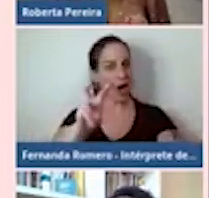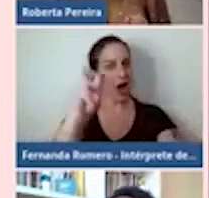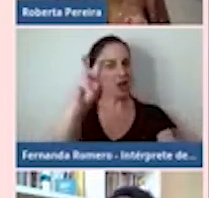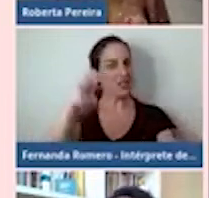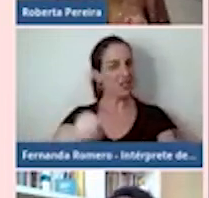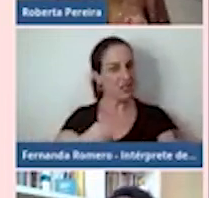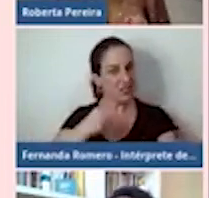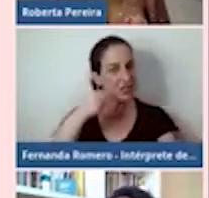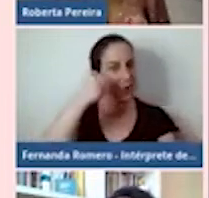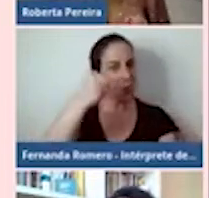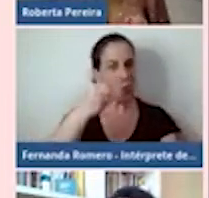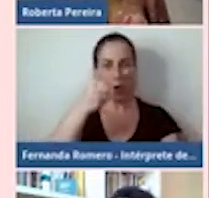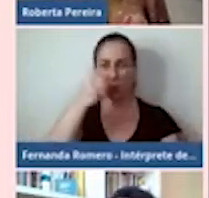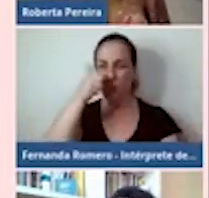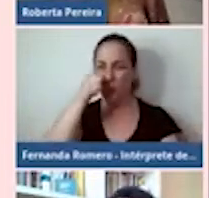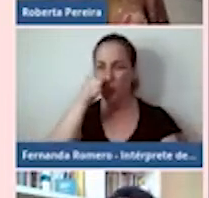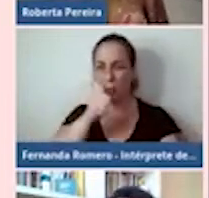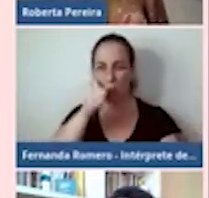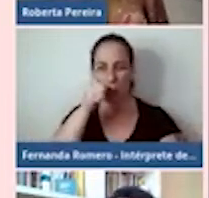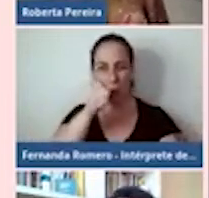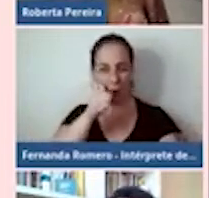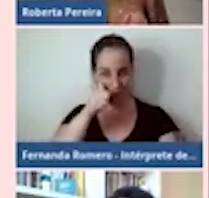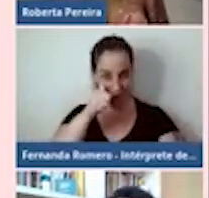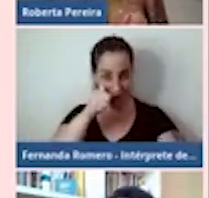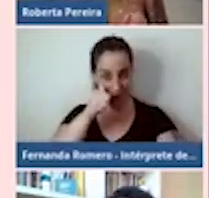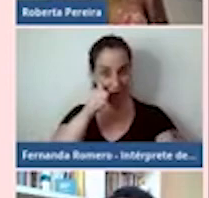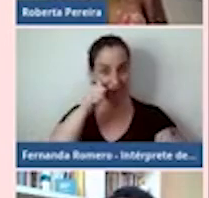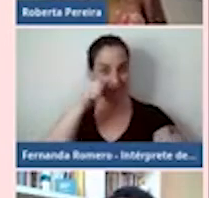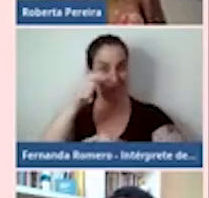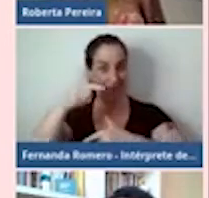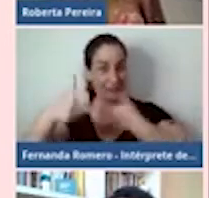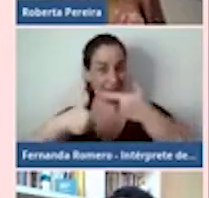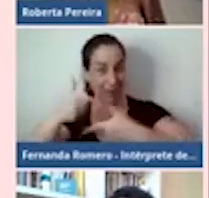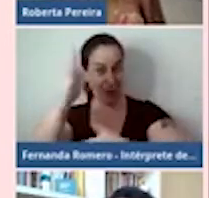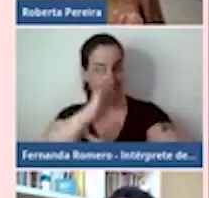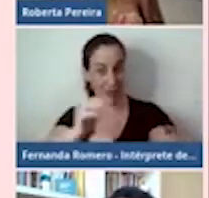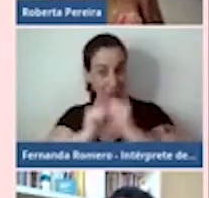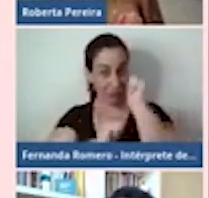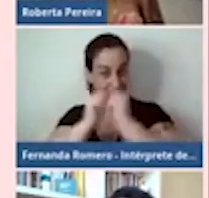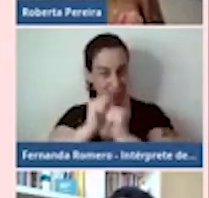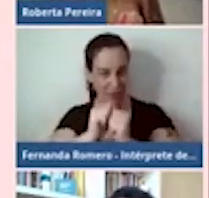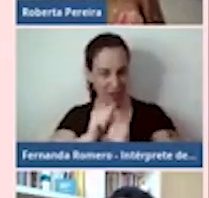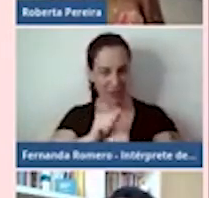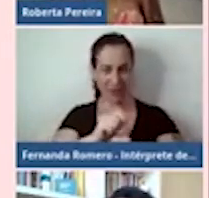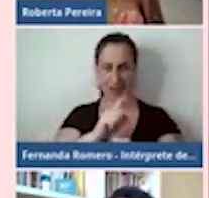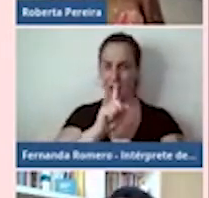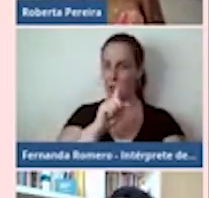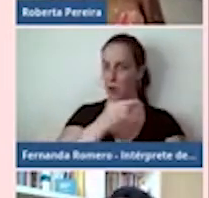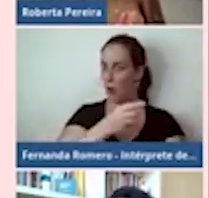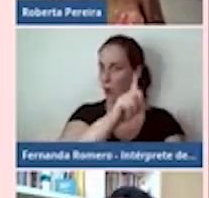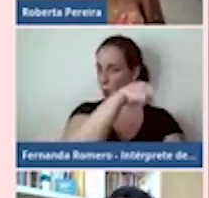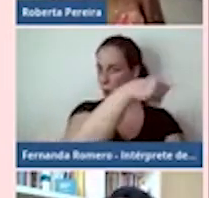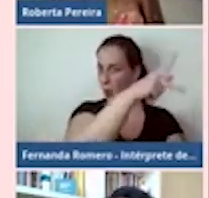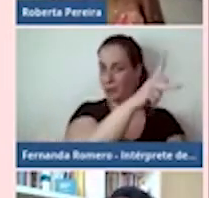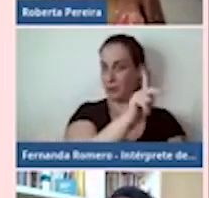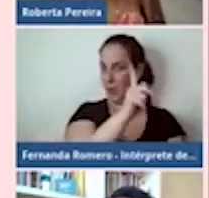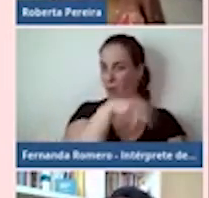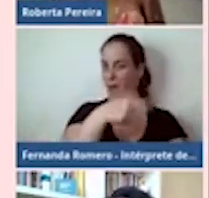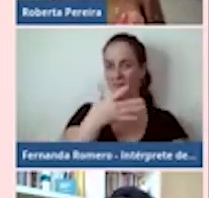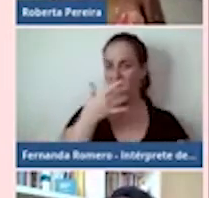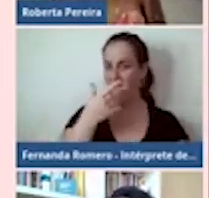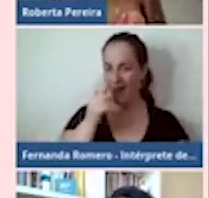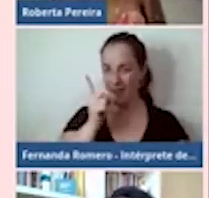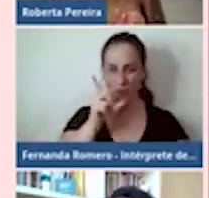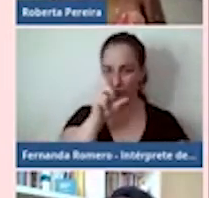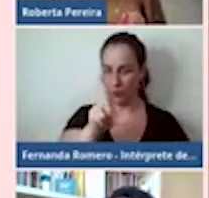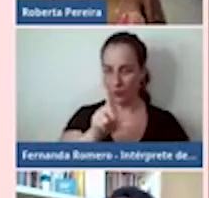entre as melhores empresas para a mulher trabalhar no Brasil, tá, não é um feito que muitas empresas conseguem levar